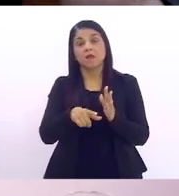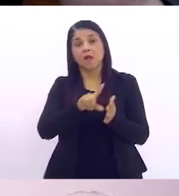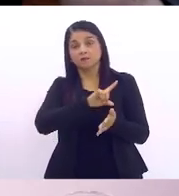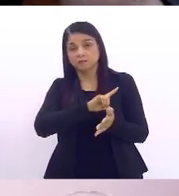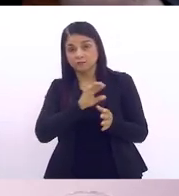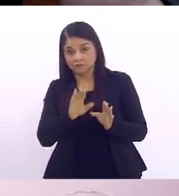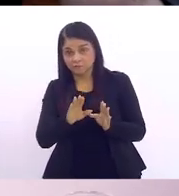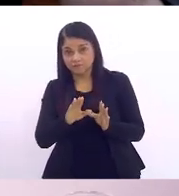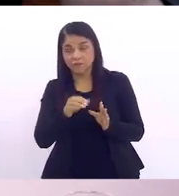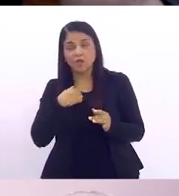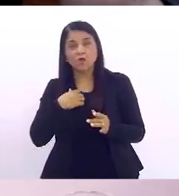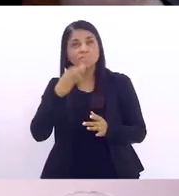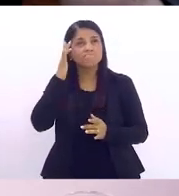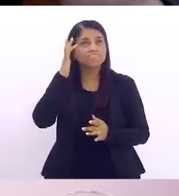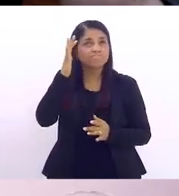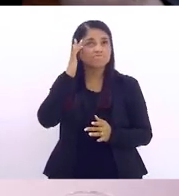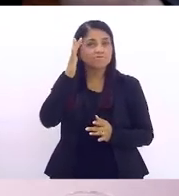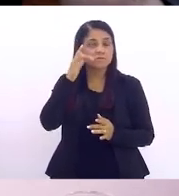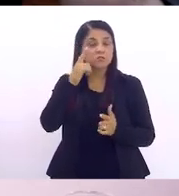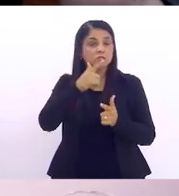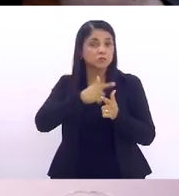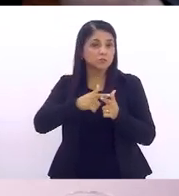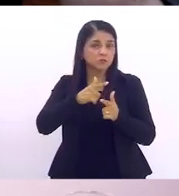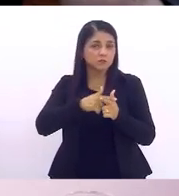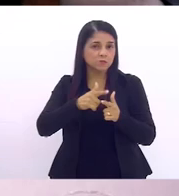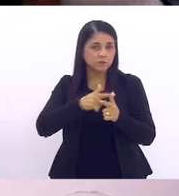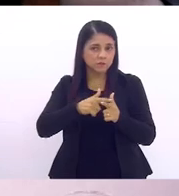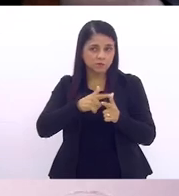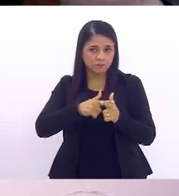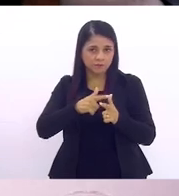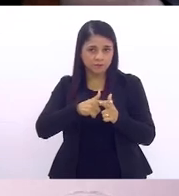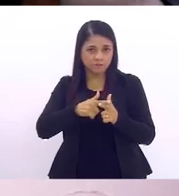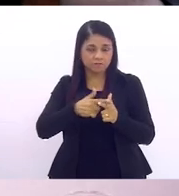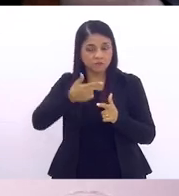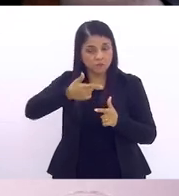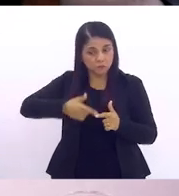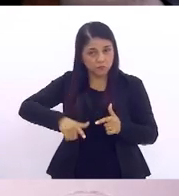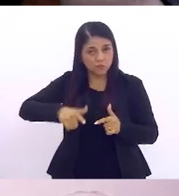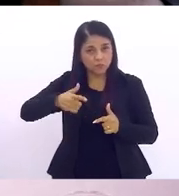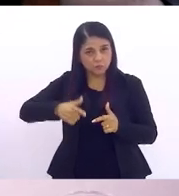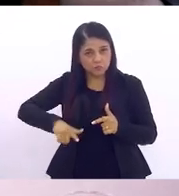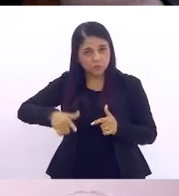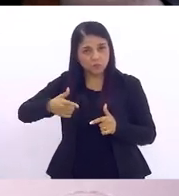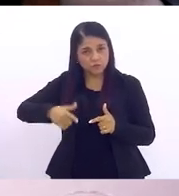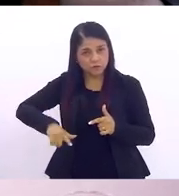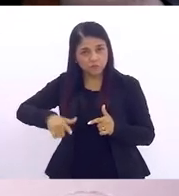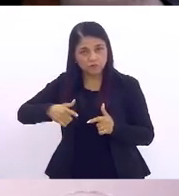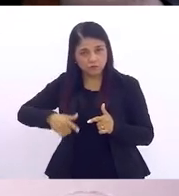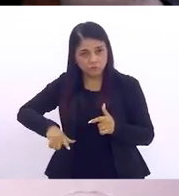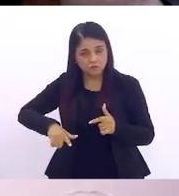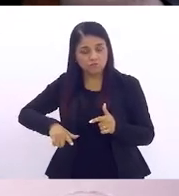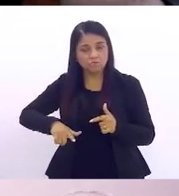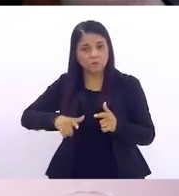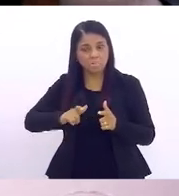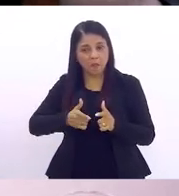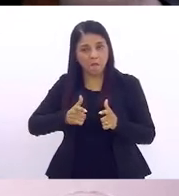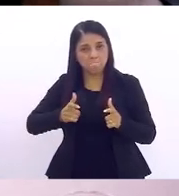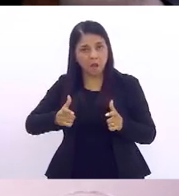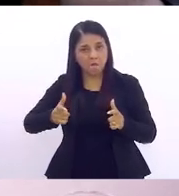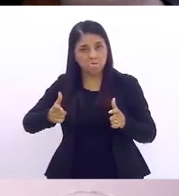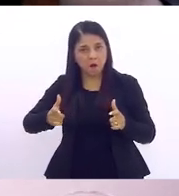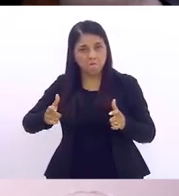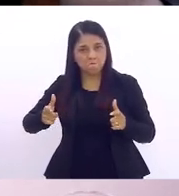seguinte reflexão se os problemas estiver se repetindo numa ordem de grandeza que